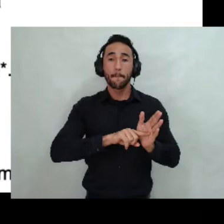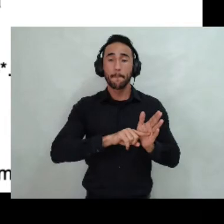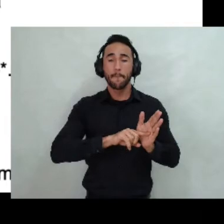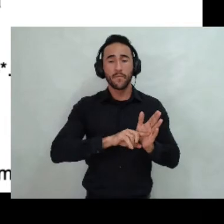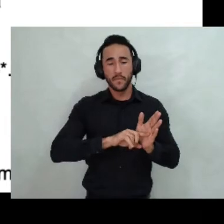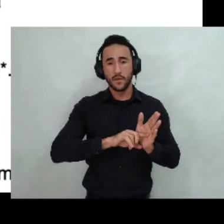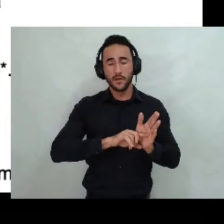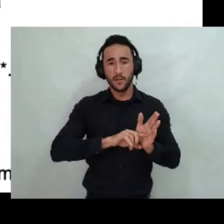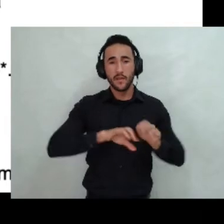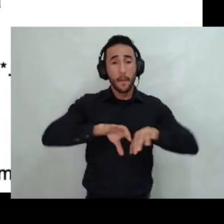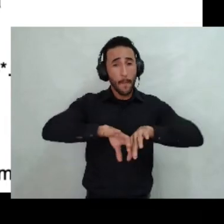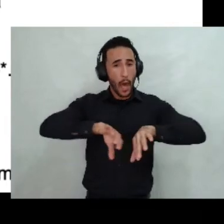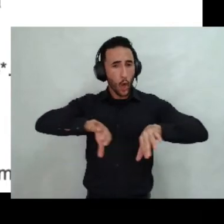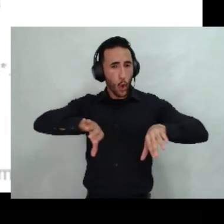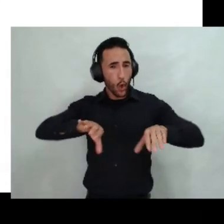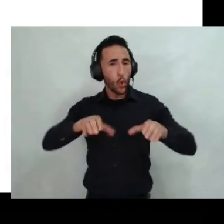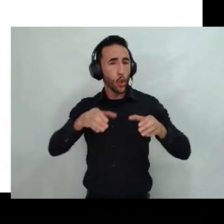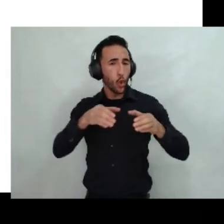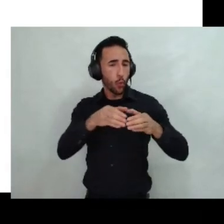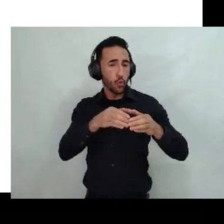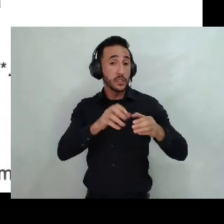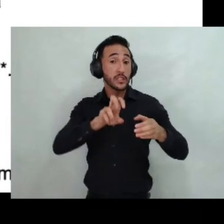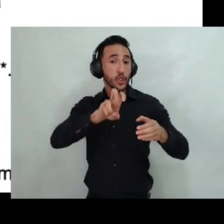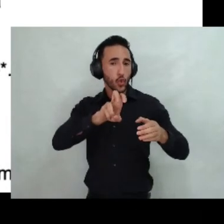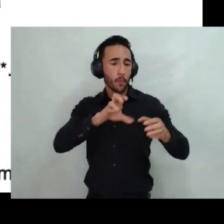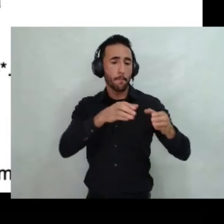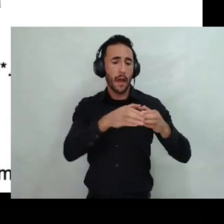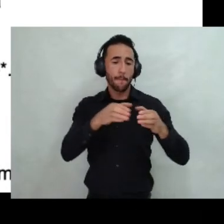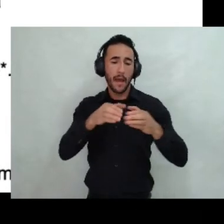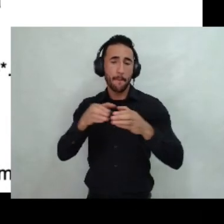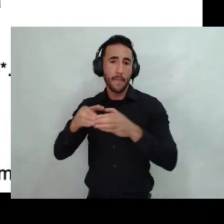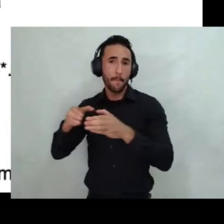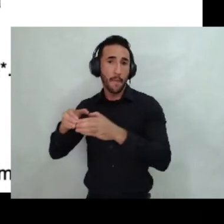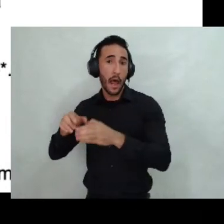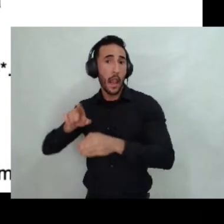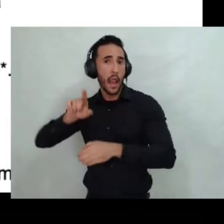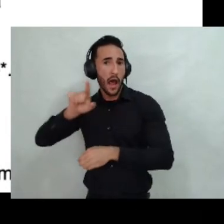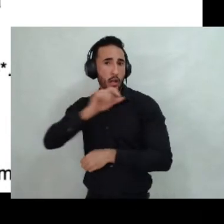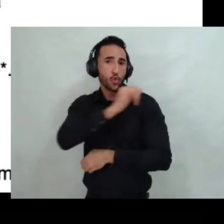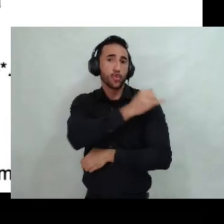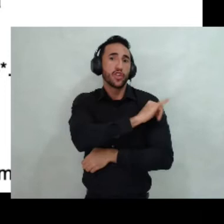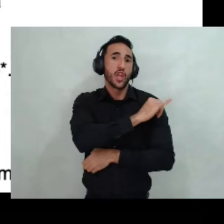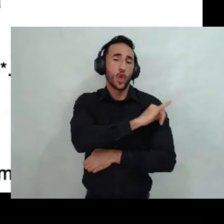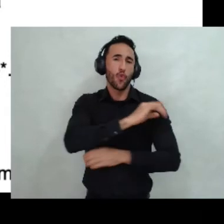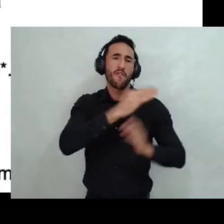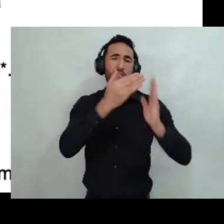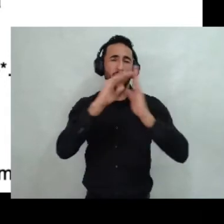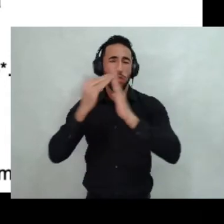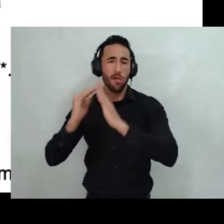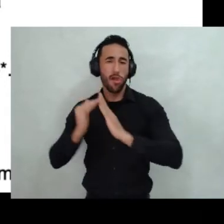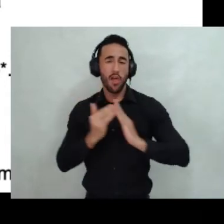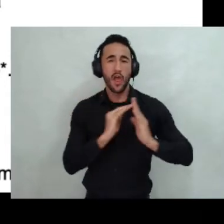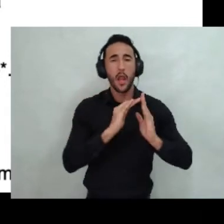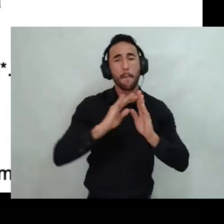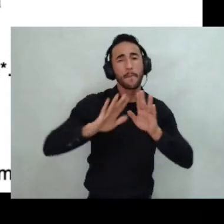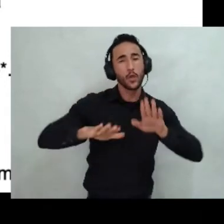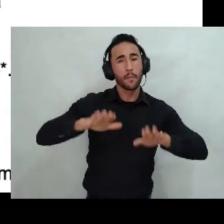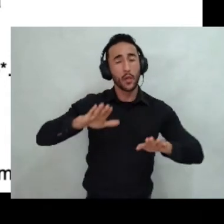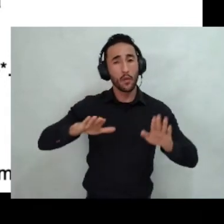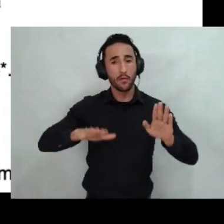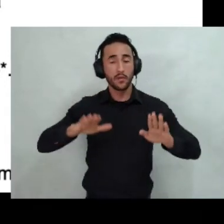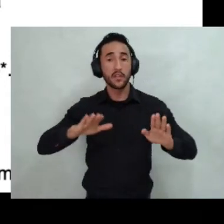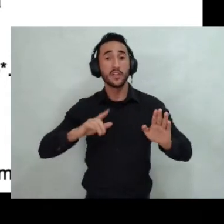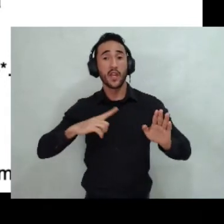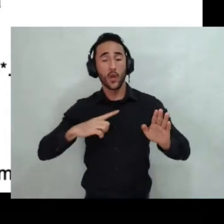favelas. Regiões sem favelas, com concentração baixa, concentração mediana, concentração alta e concentração